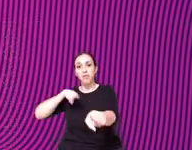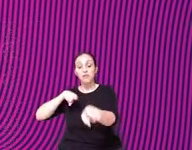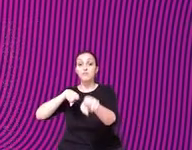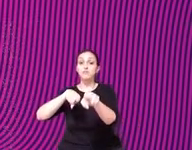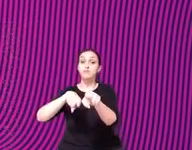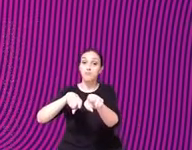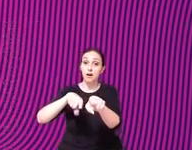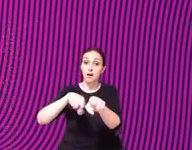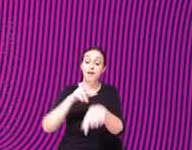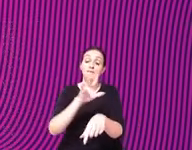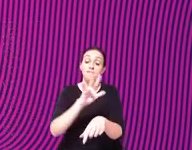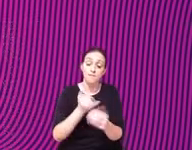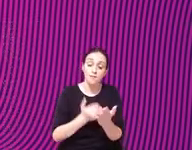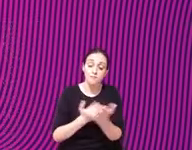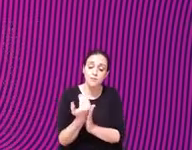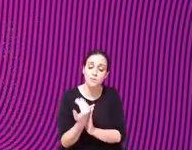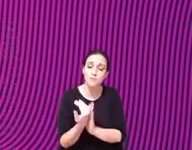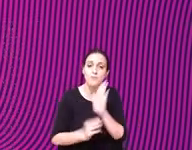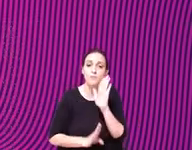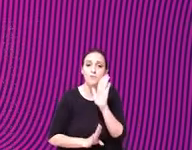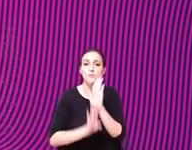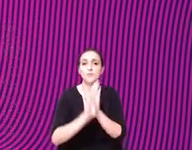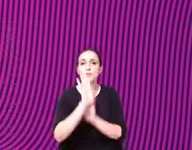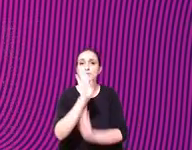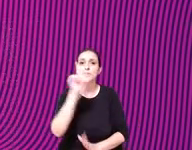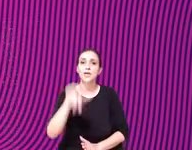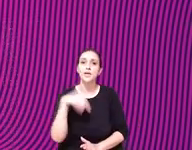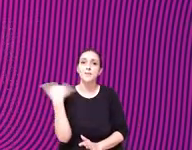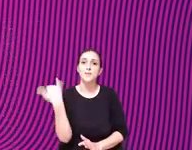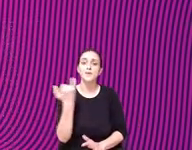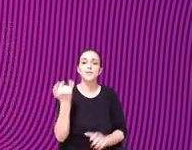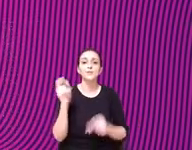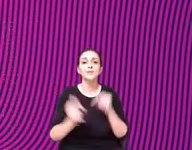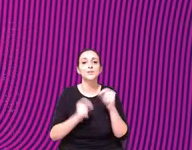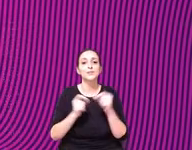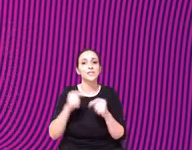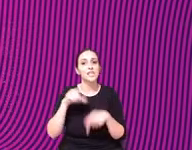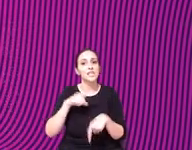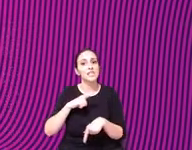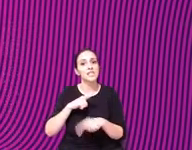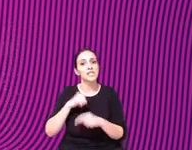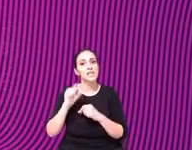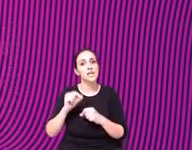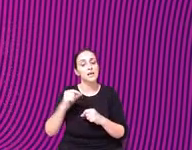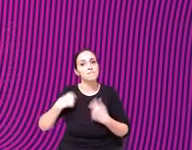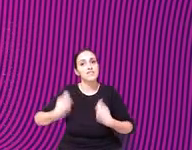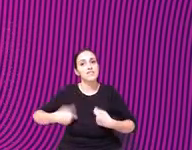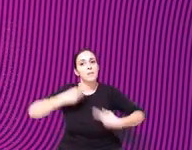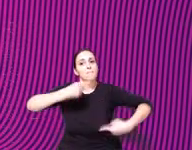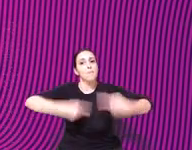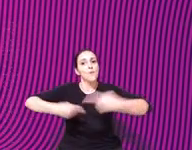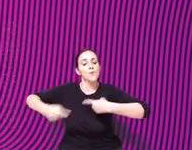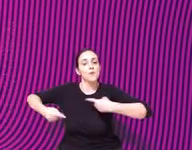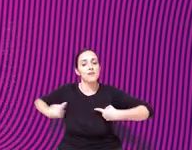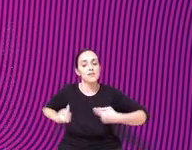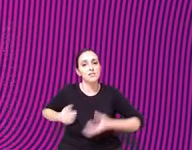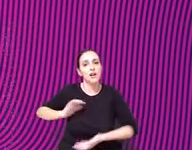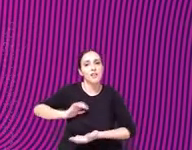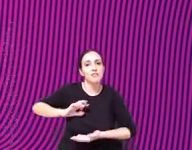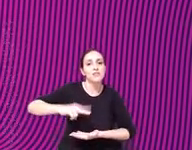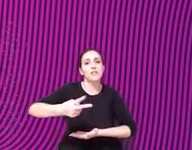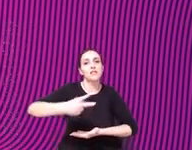palestra sobre isso. Mas, assim, o que é importante é que nós temos que ter uma política de transplante, de